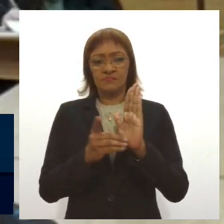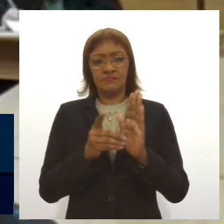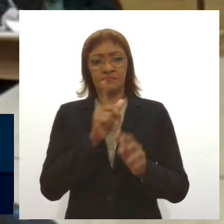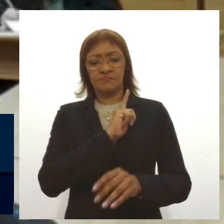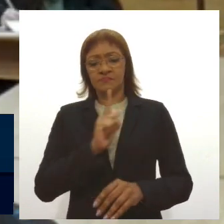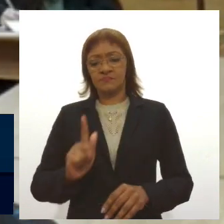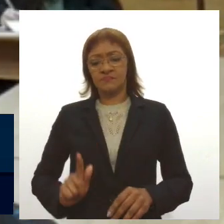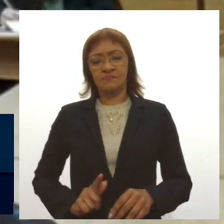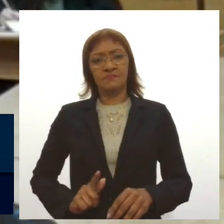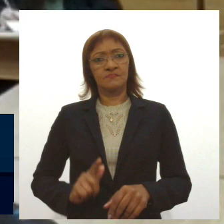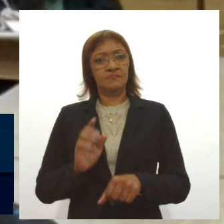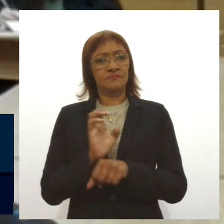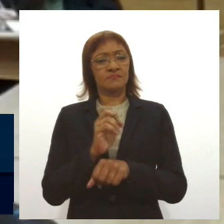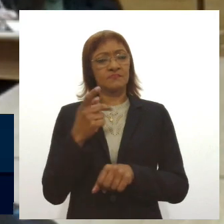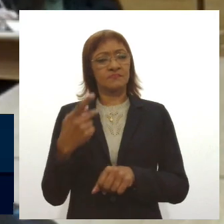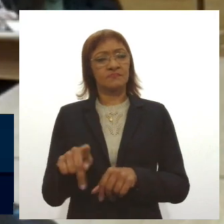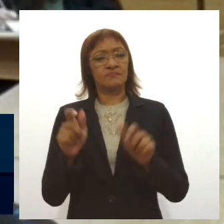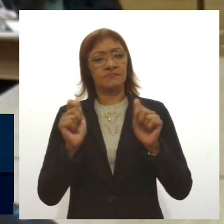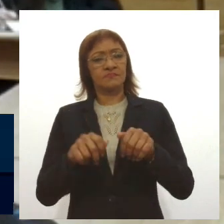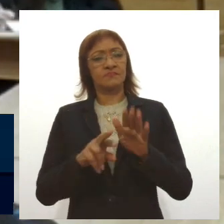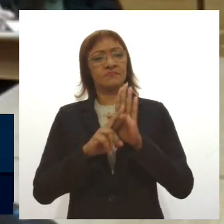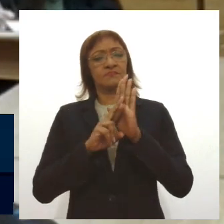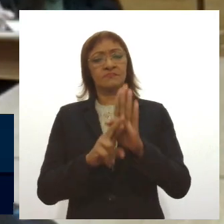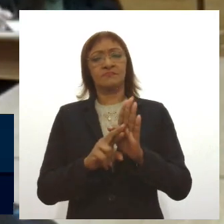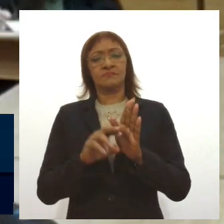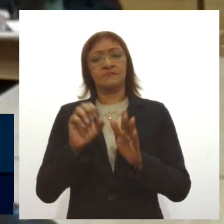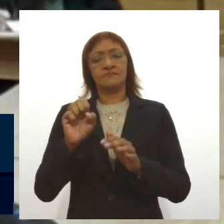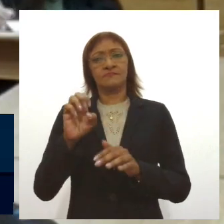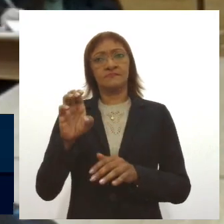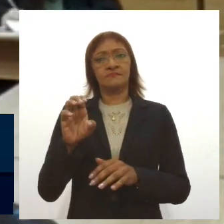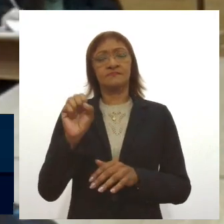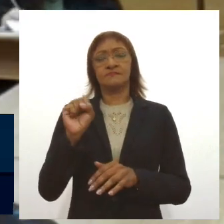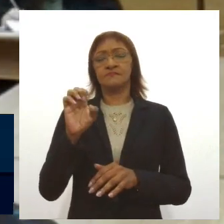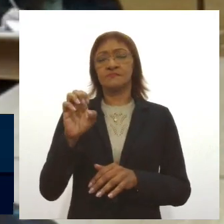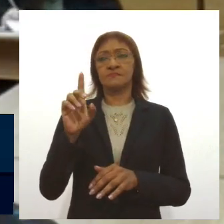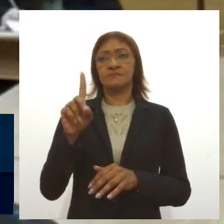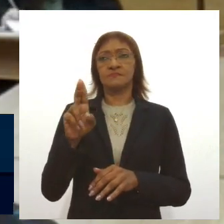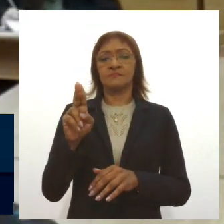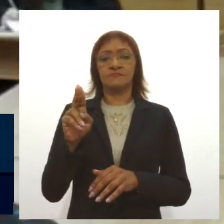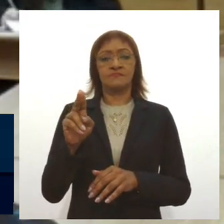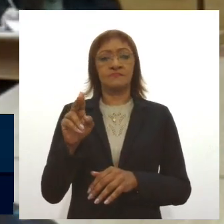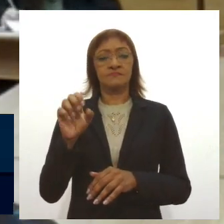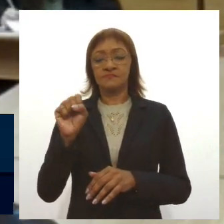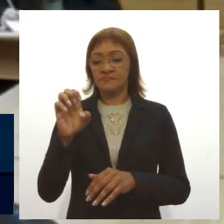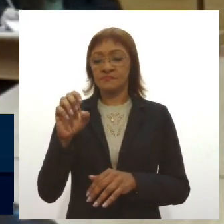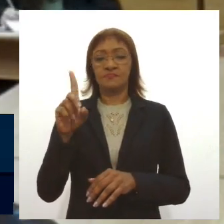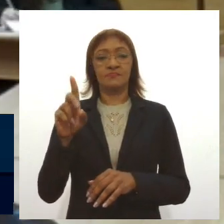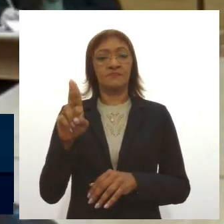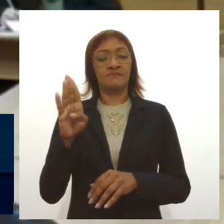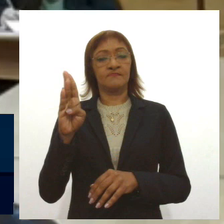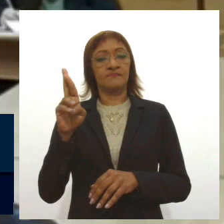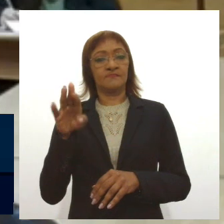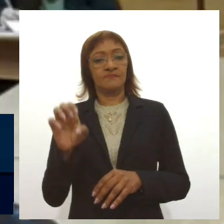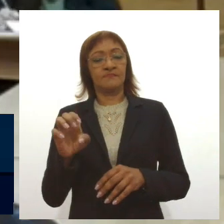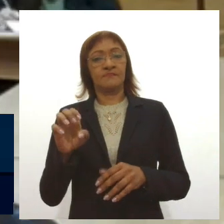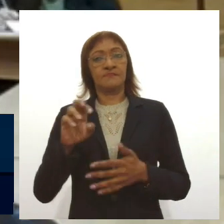criou uma comissão formada por representantes da SEDURB, da Superleg, da Superpar, Superplan,